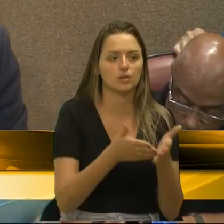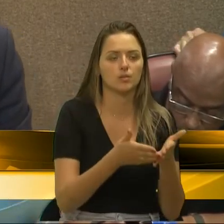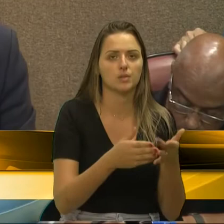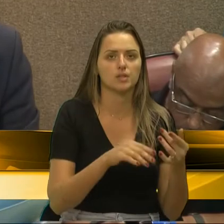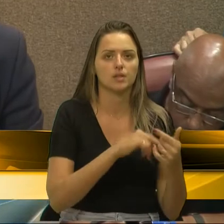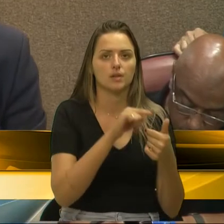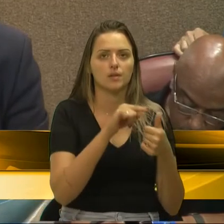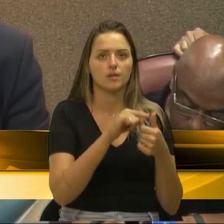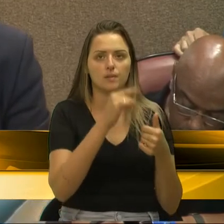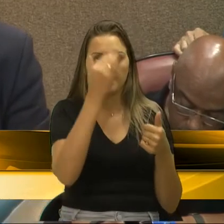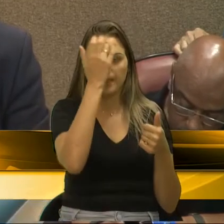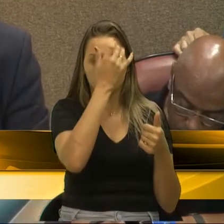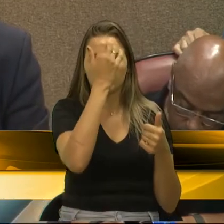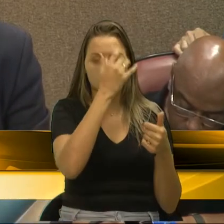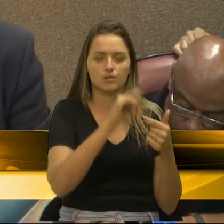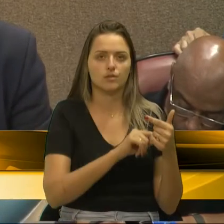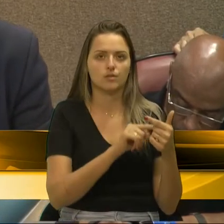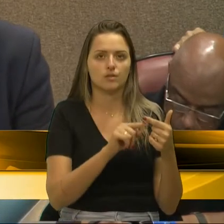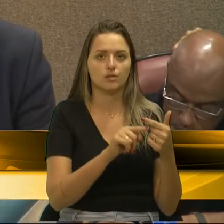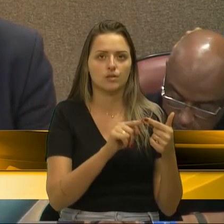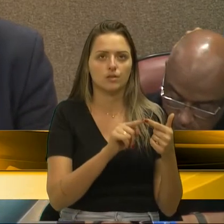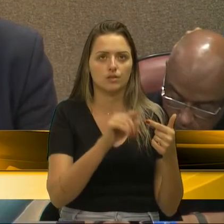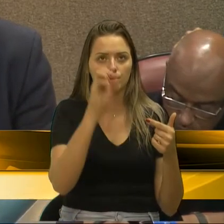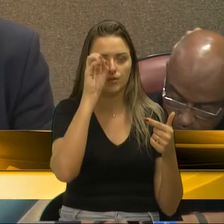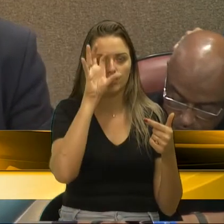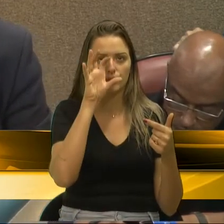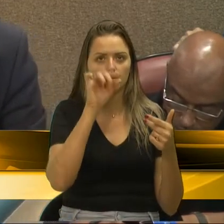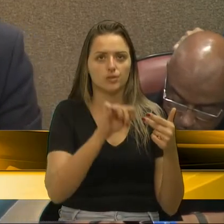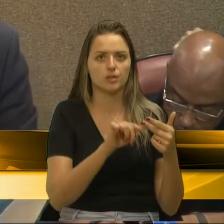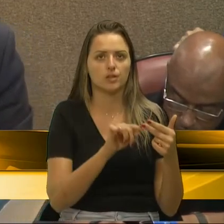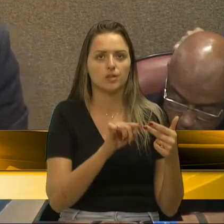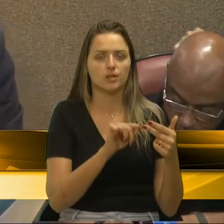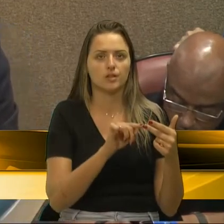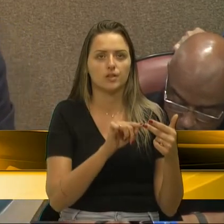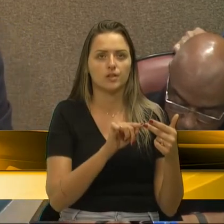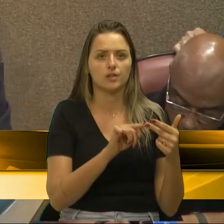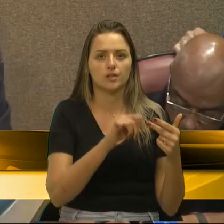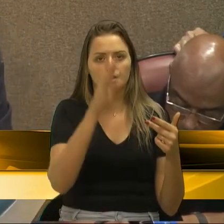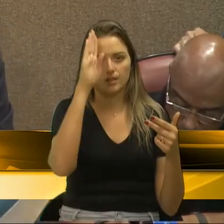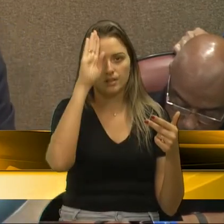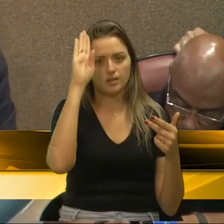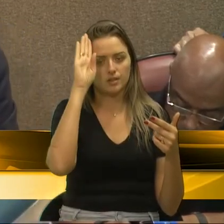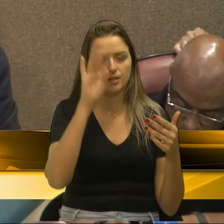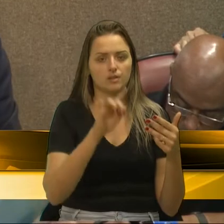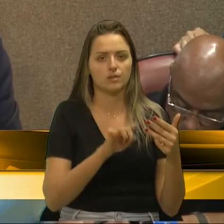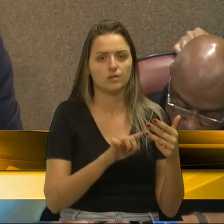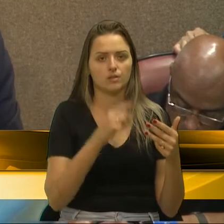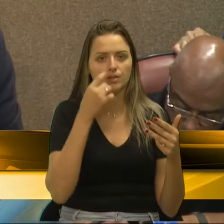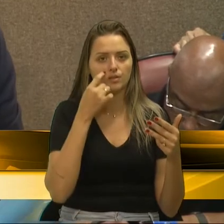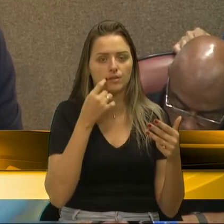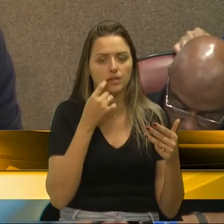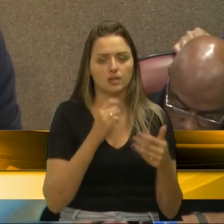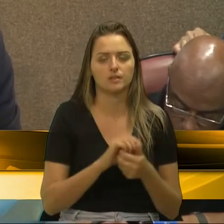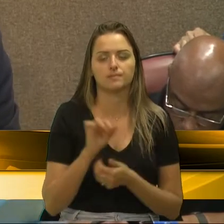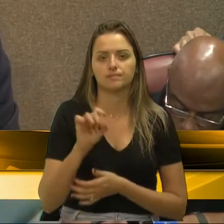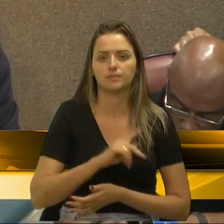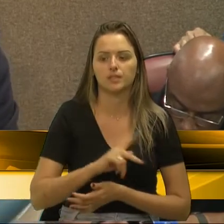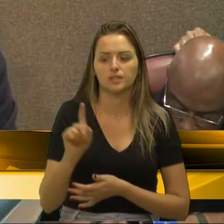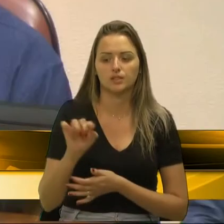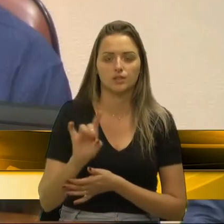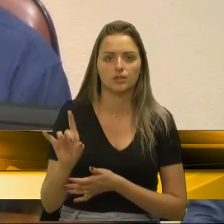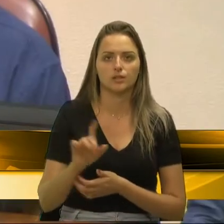vereadores: Adilode Domênico, Elisandro Fiuza Gonçalves, Adriano Bressan e Wagner Petrini, presidente. Era